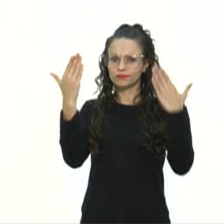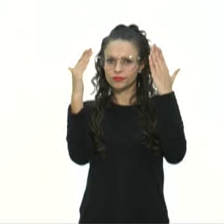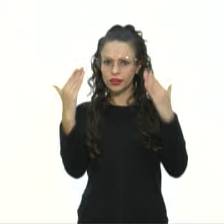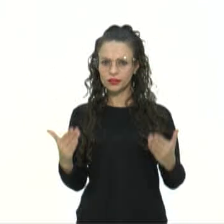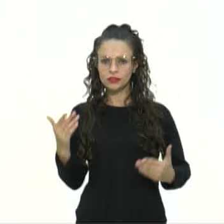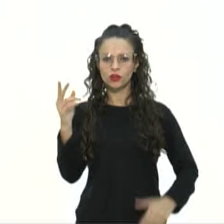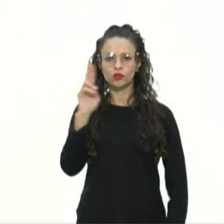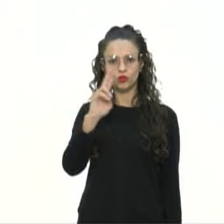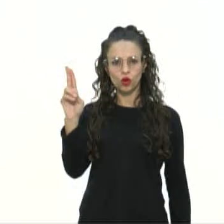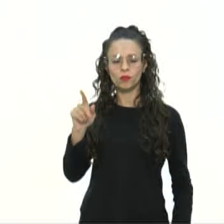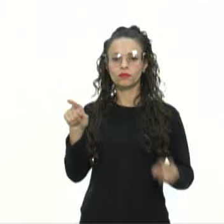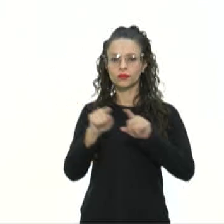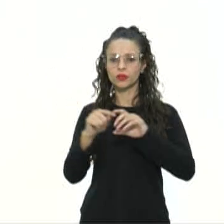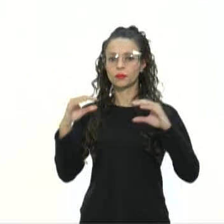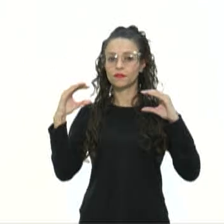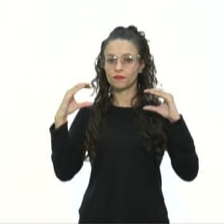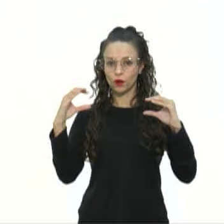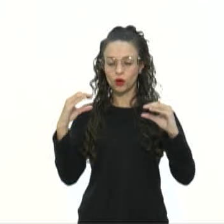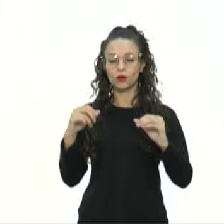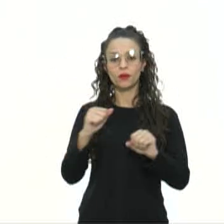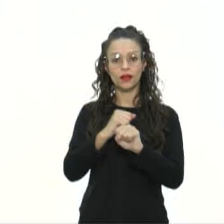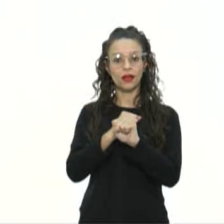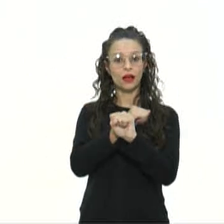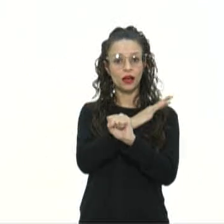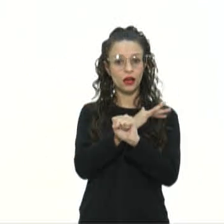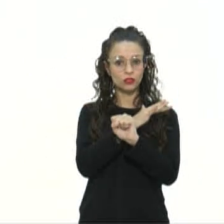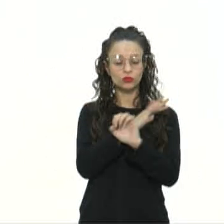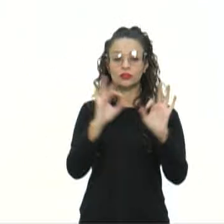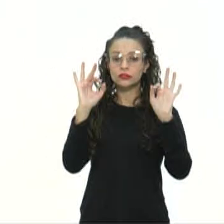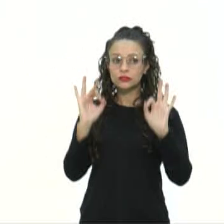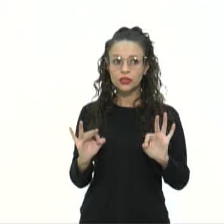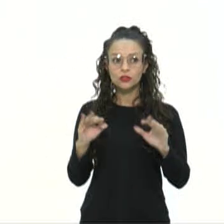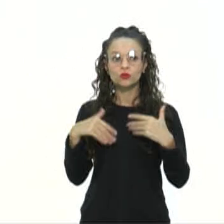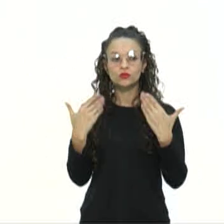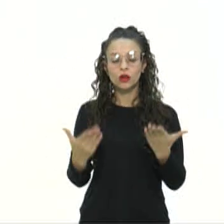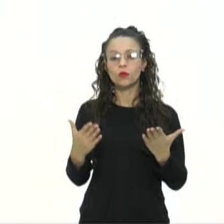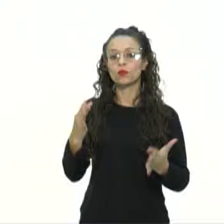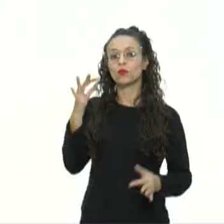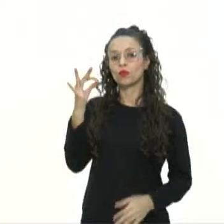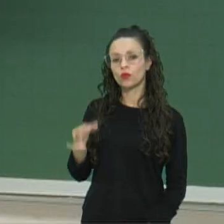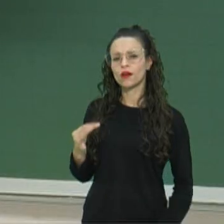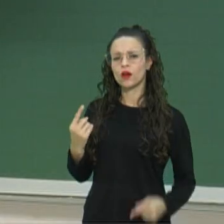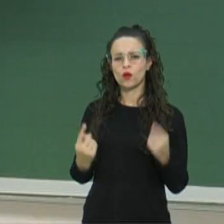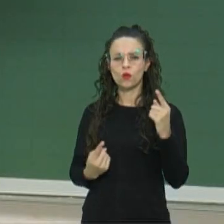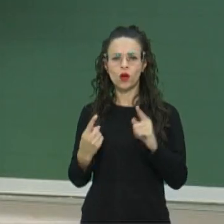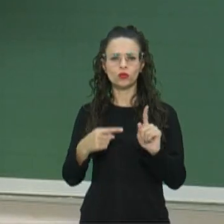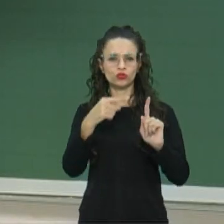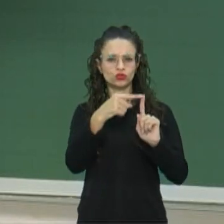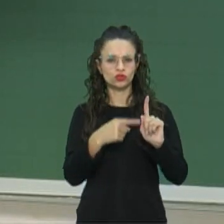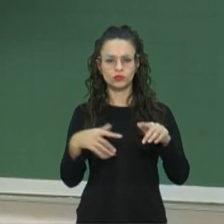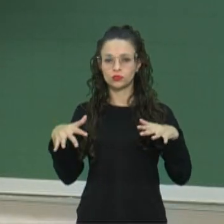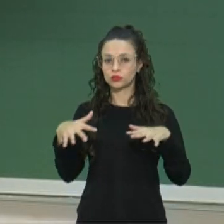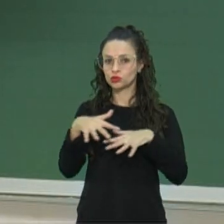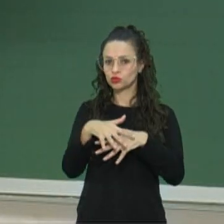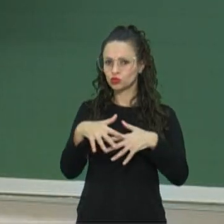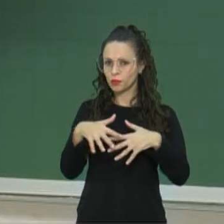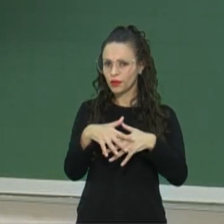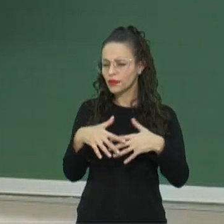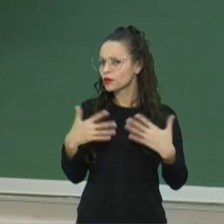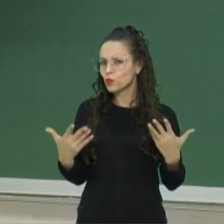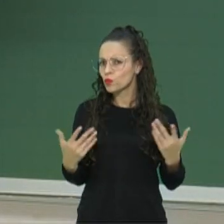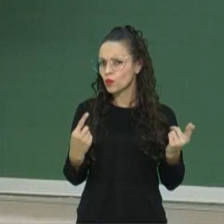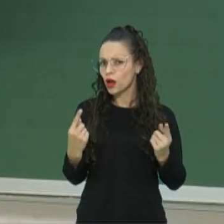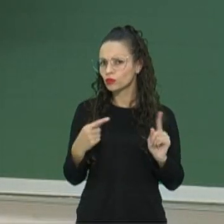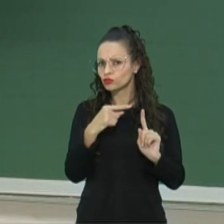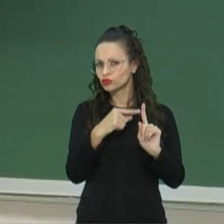nomenclatura e a fórmula desse ácido, é correto afirmar, primeiro, qual tipo de isomeria que acontece aqui,